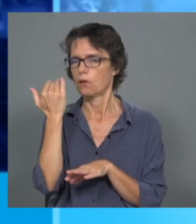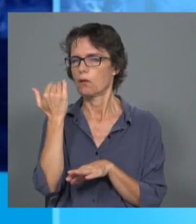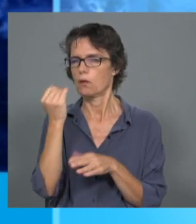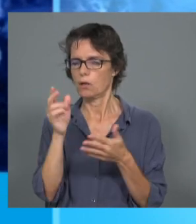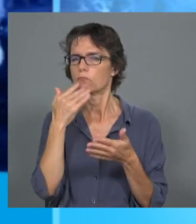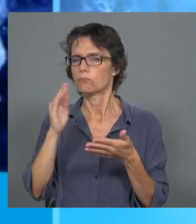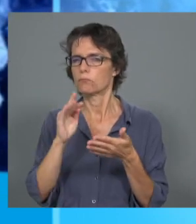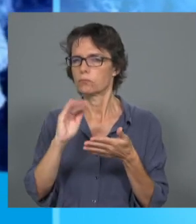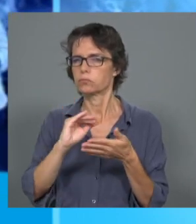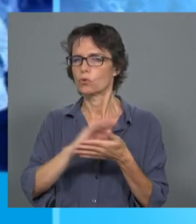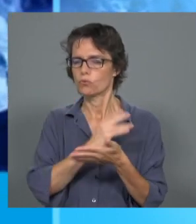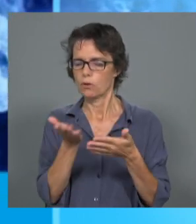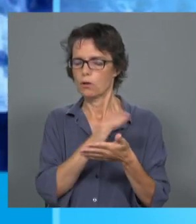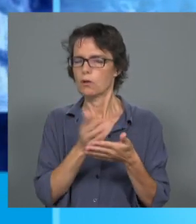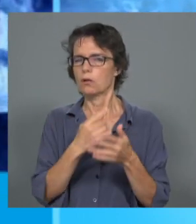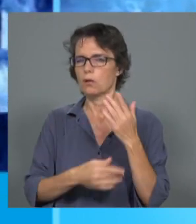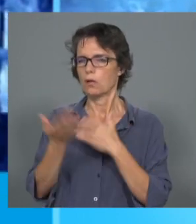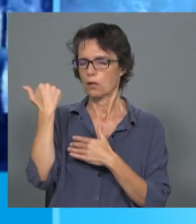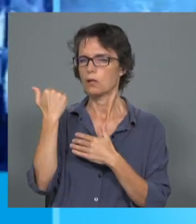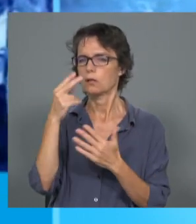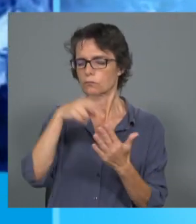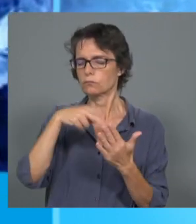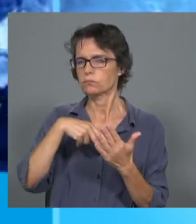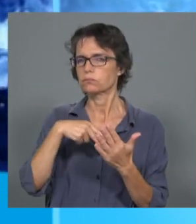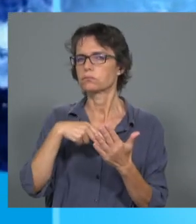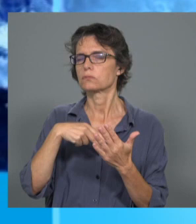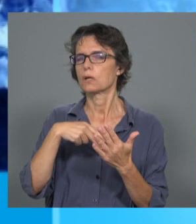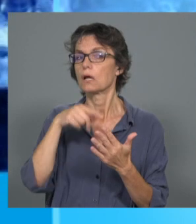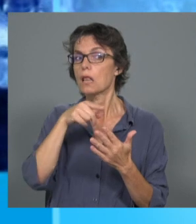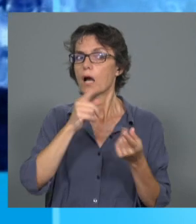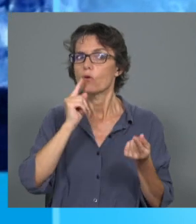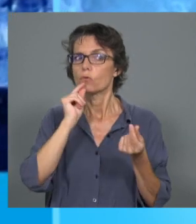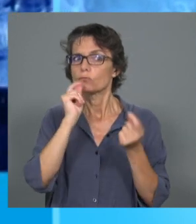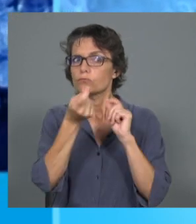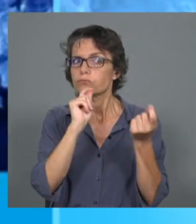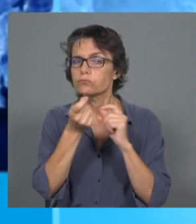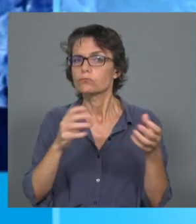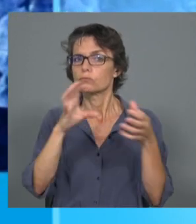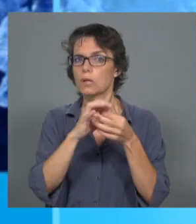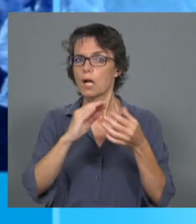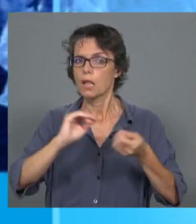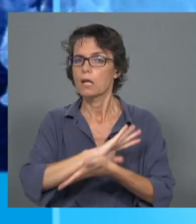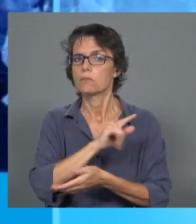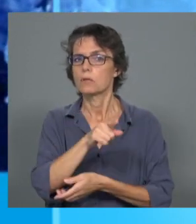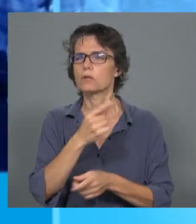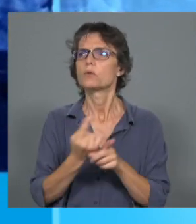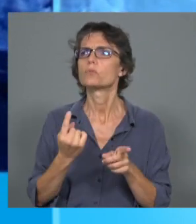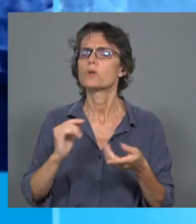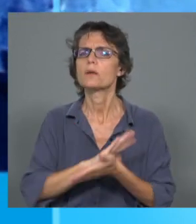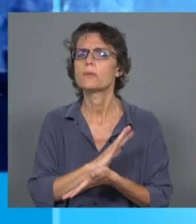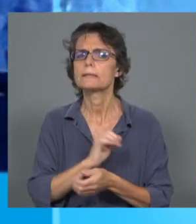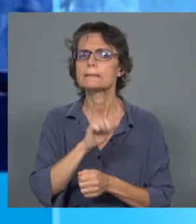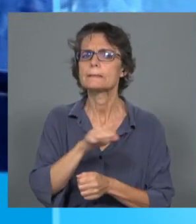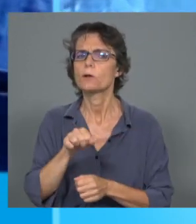cerca de 1900, 1900 e pouco, como é que era isso da imprensa, porque devia fazer imprensa ou não devia fazer